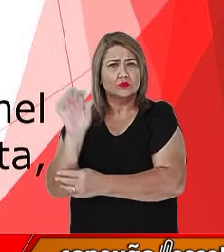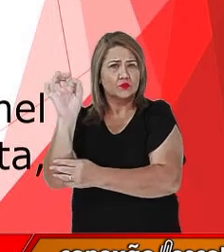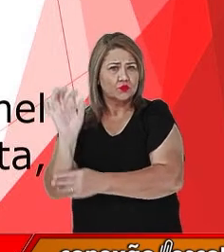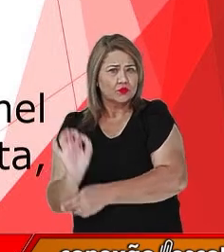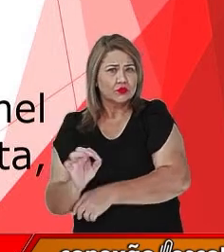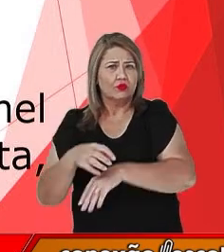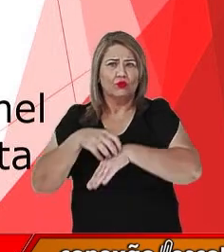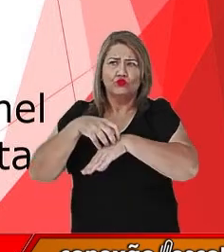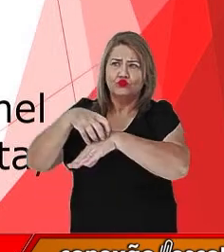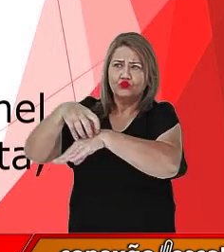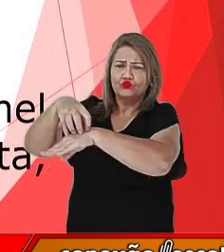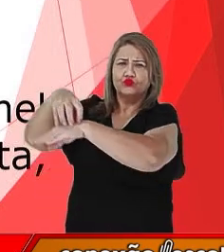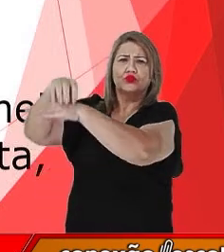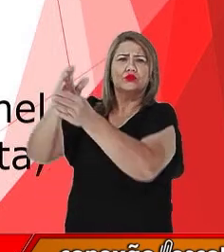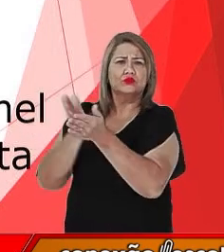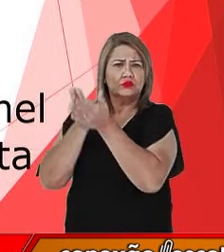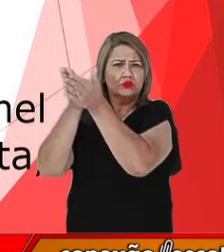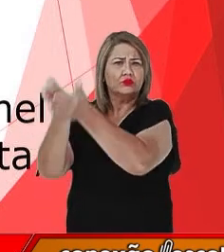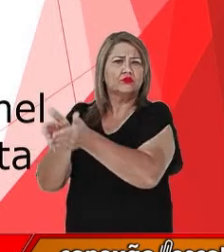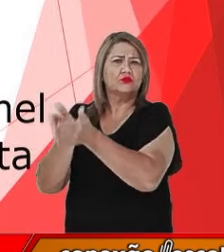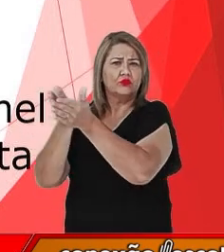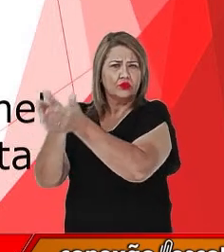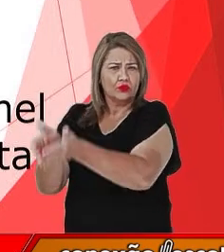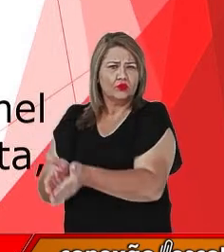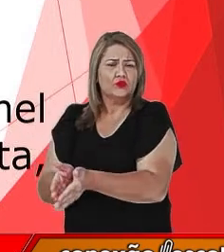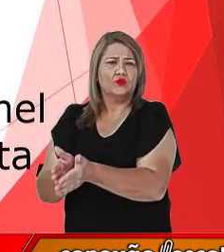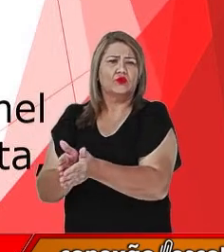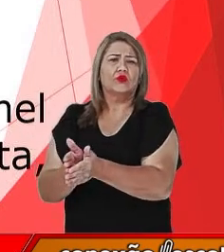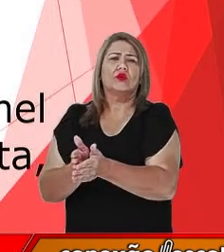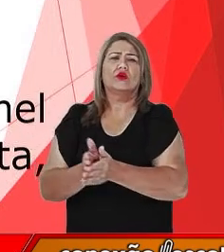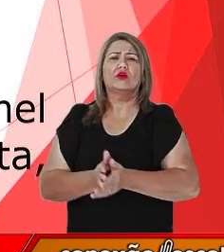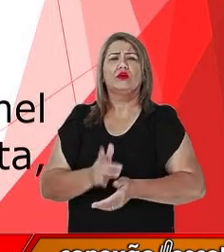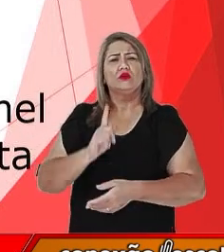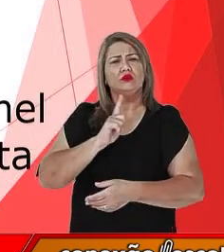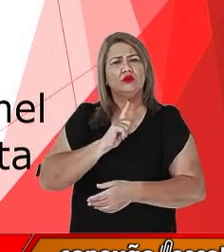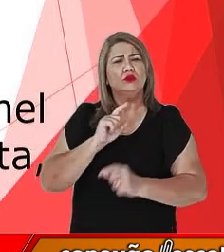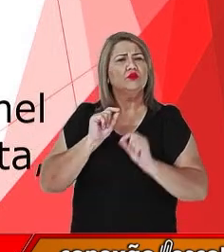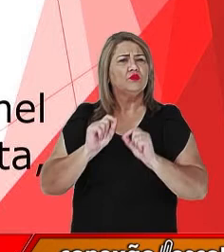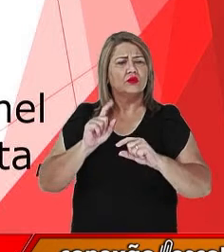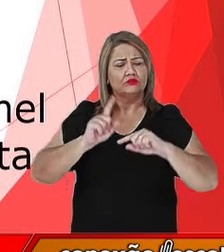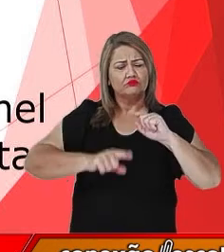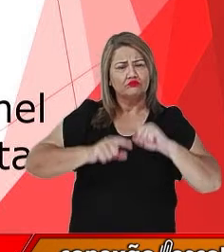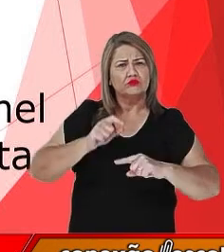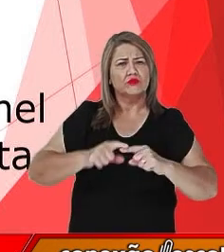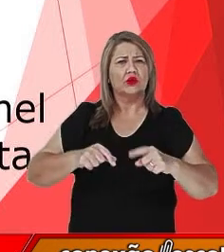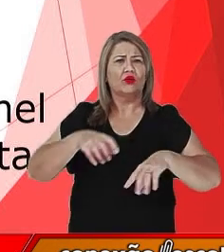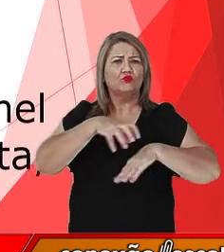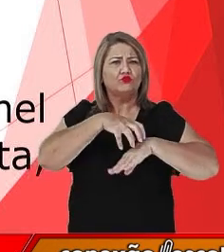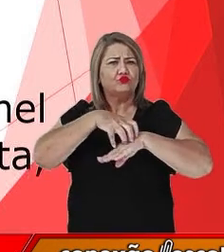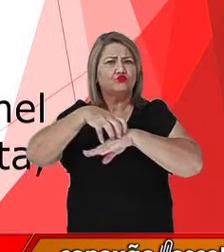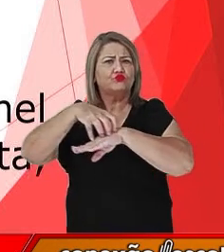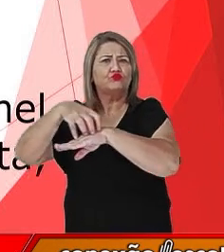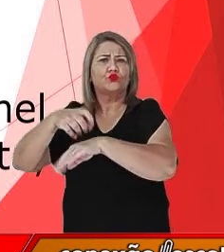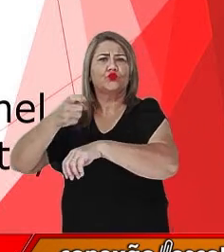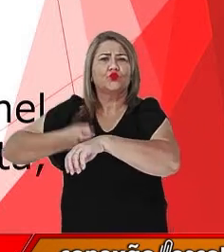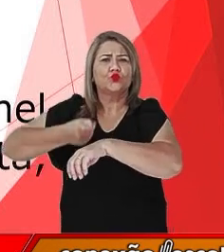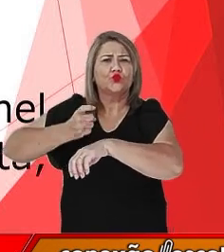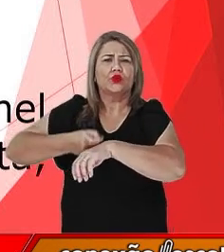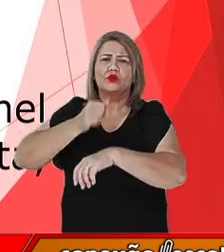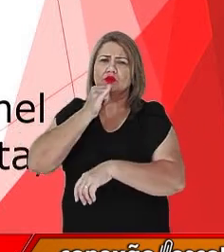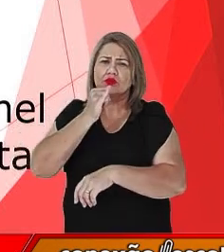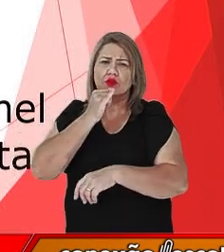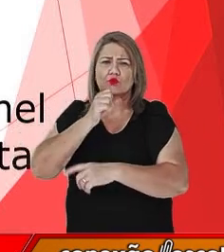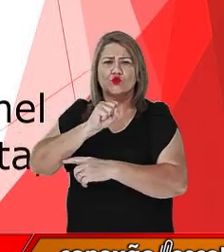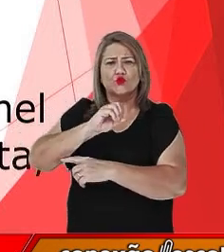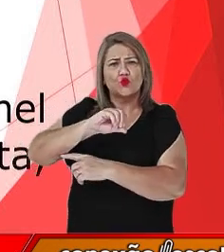65% das cargas que são transportadas por este modal de transporte são cargas de granel sólido, como a soja,